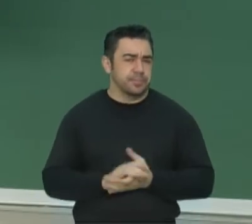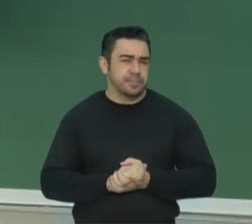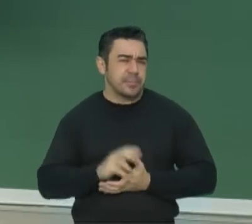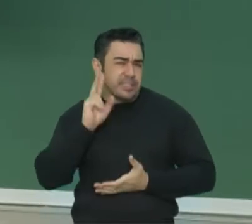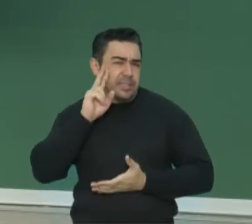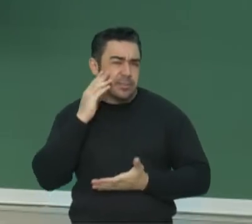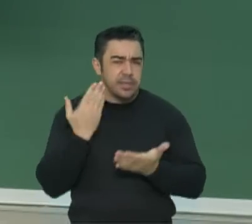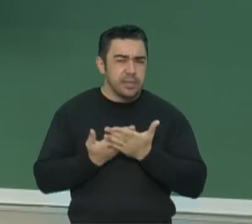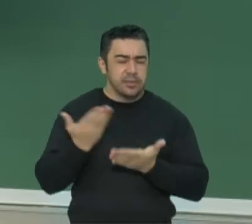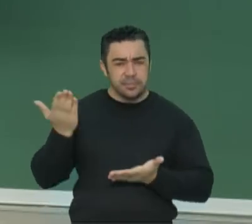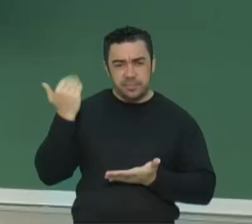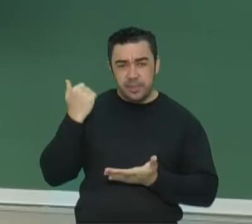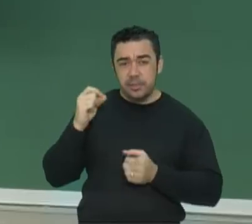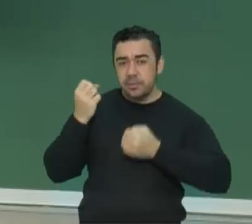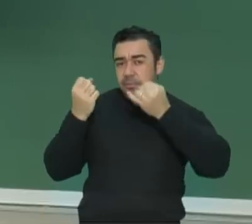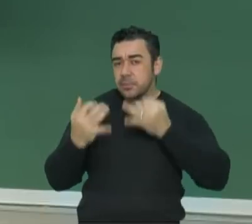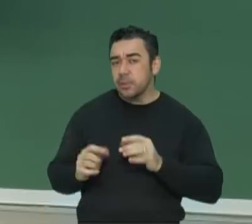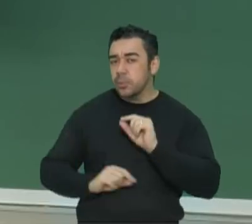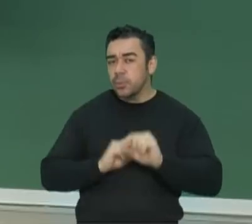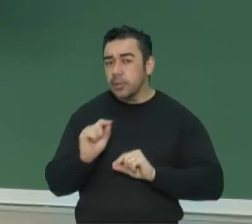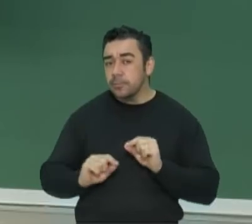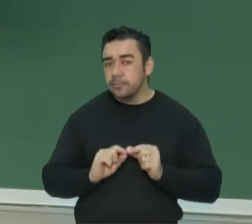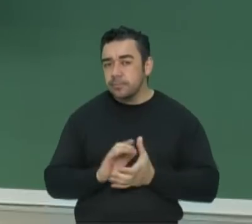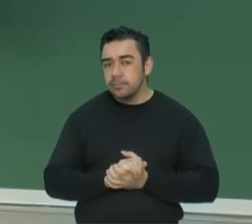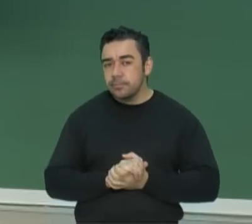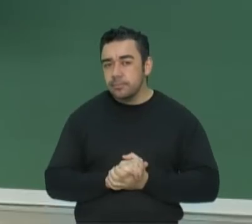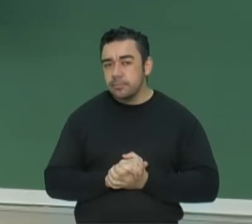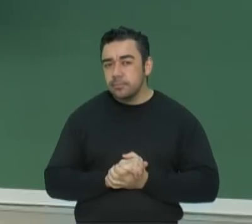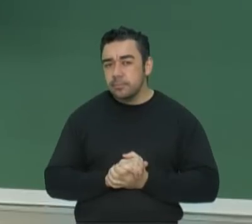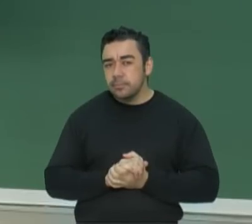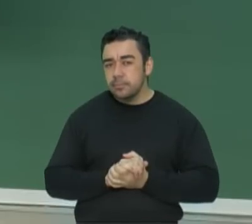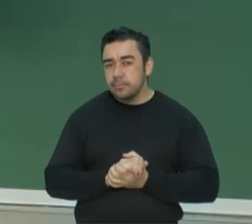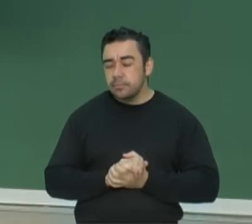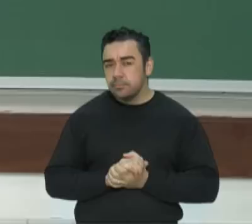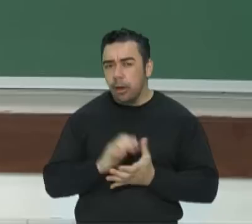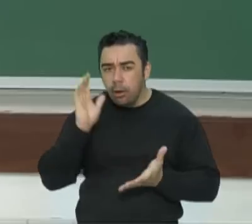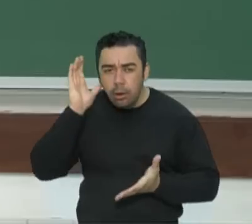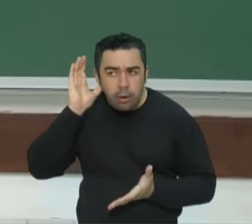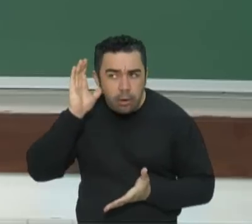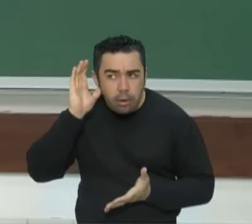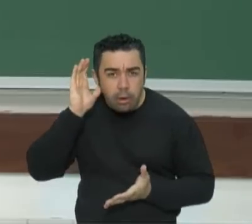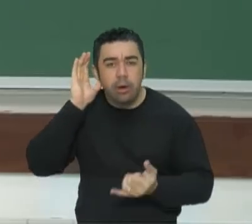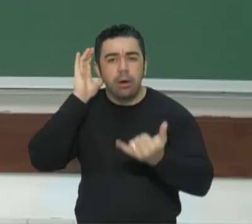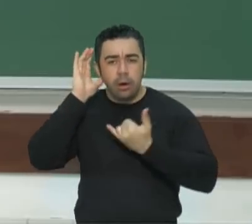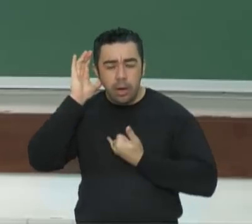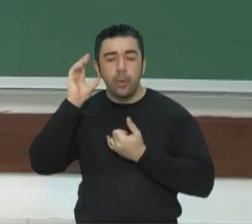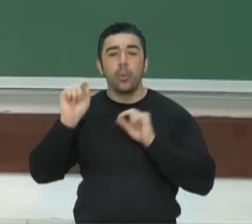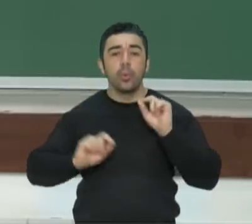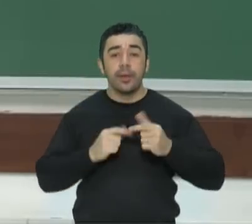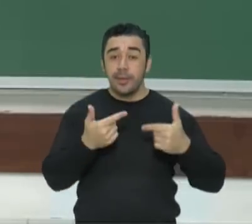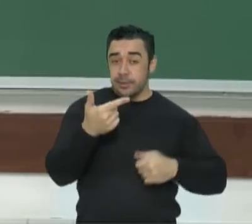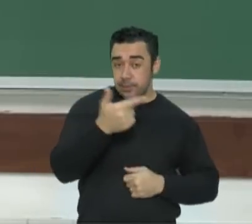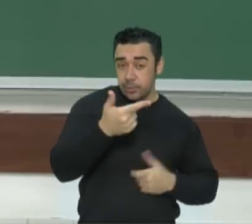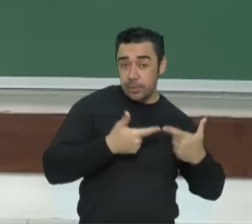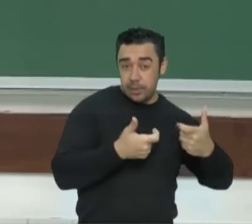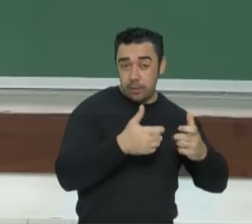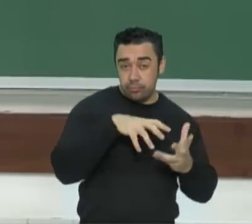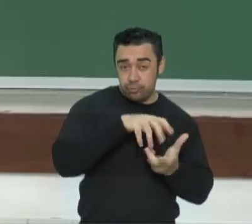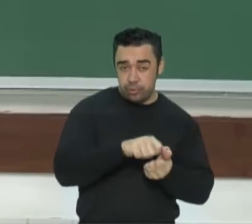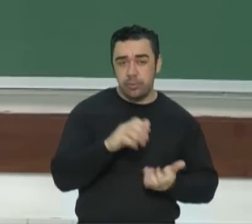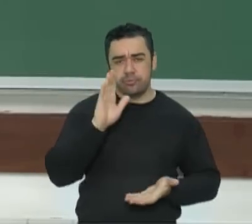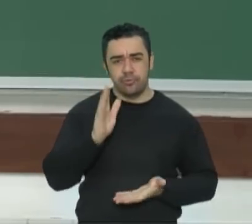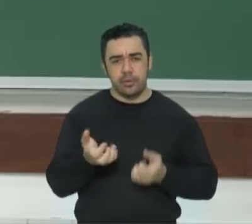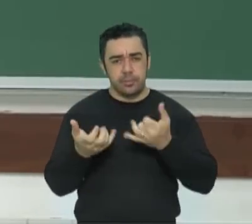última aula a gente estava falando sobre... Não ouvi. A gente estava falando sobre Segunda Guerra Mundial.